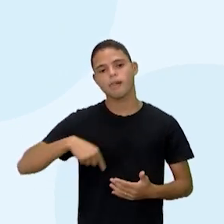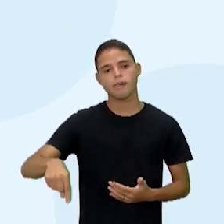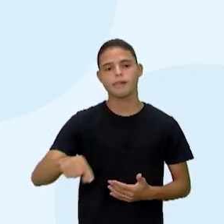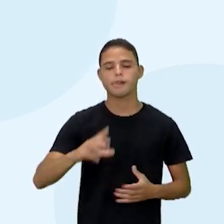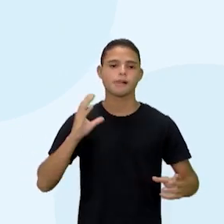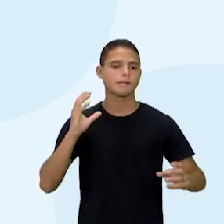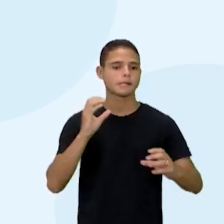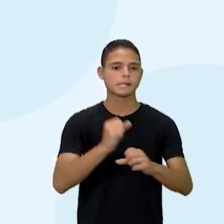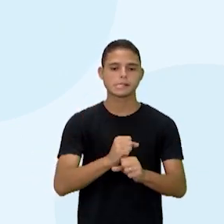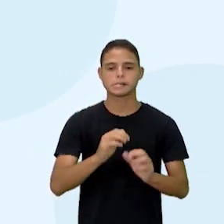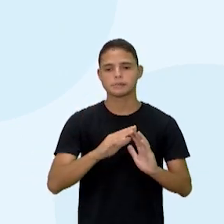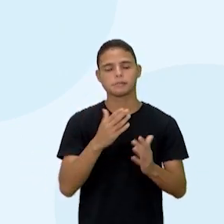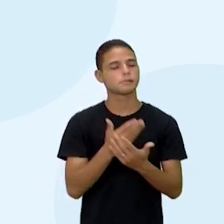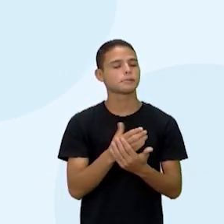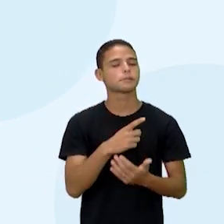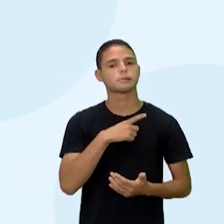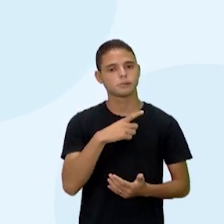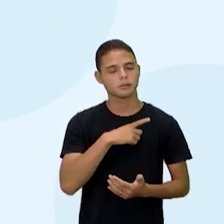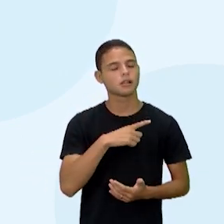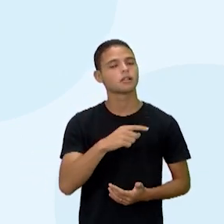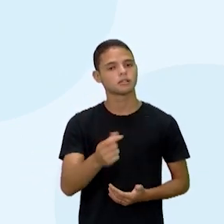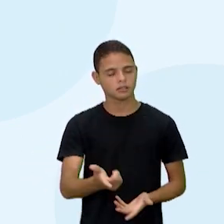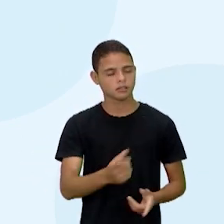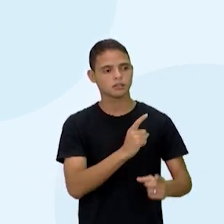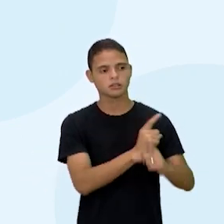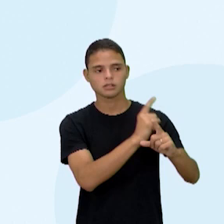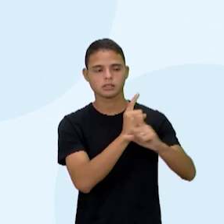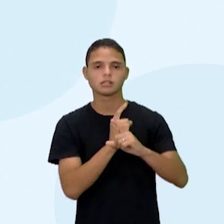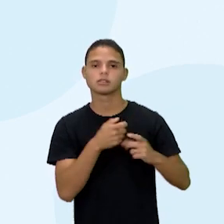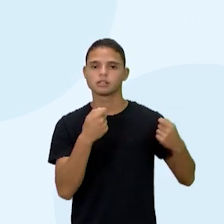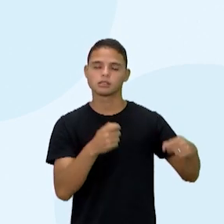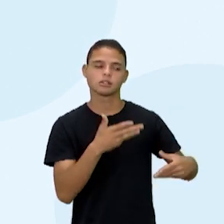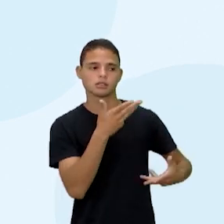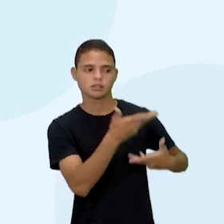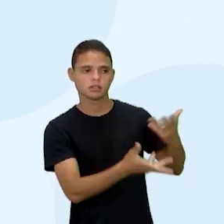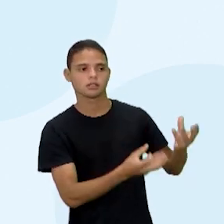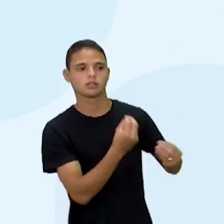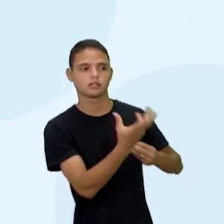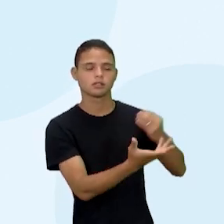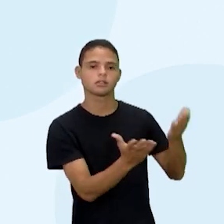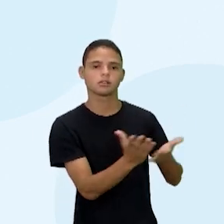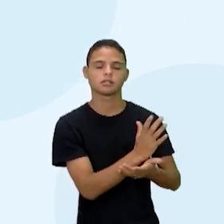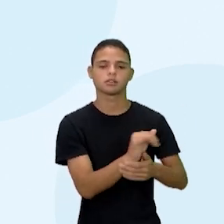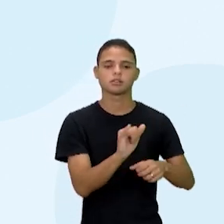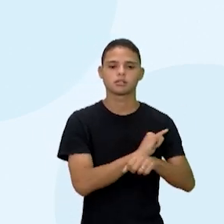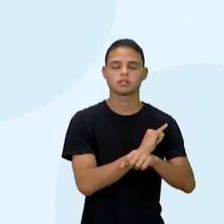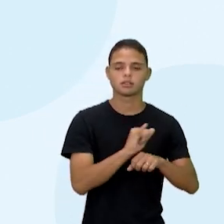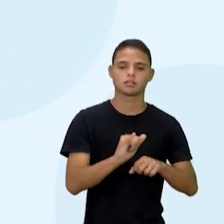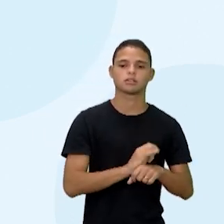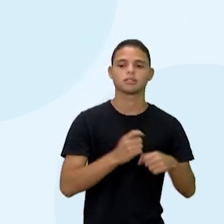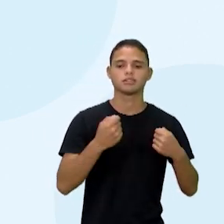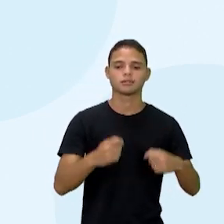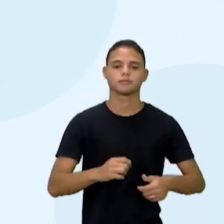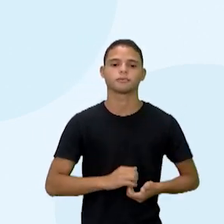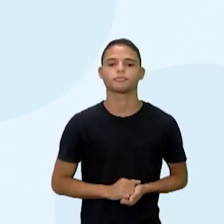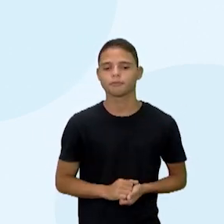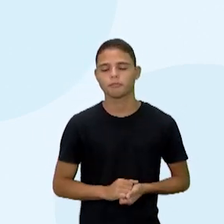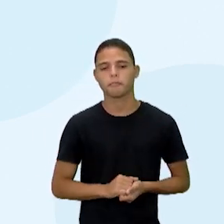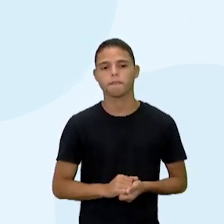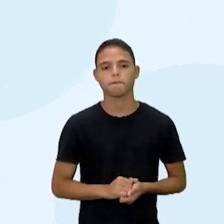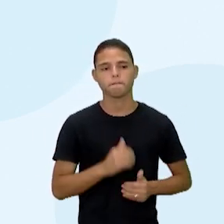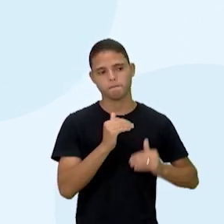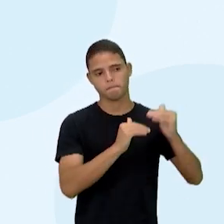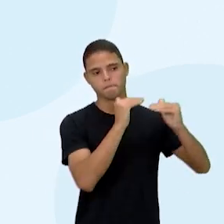escolas têm, e a gente precisa aprender a localizá-los e oferecer as estratégias pedagógicas necessárias